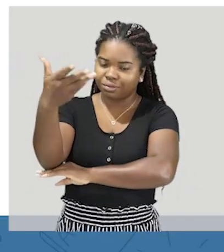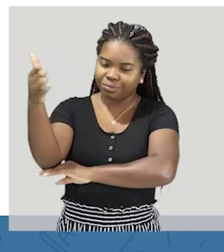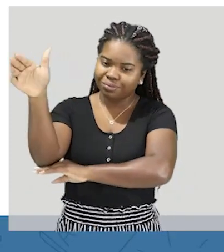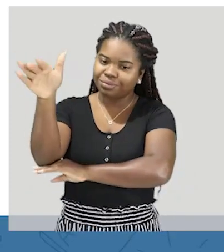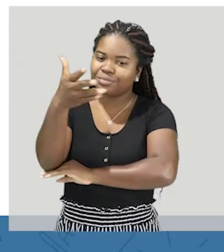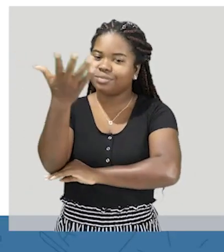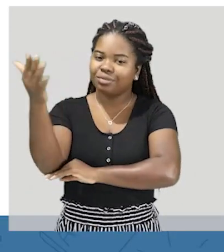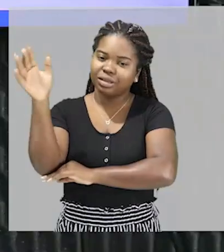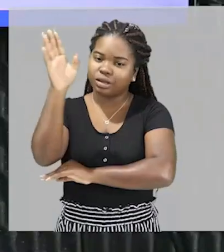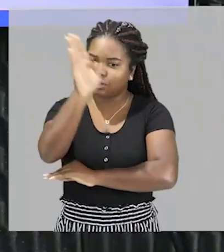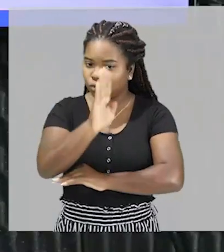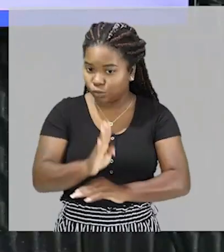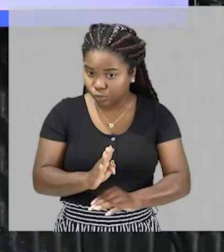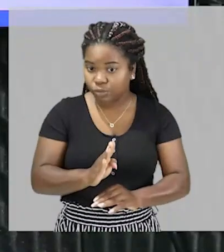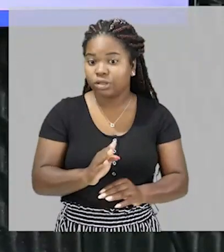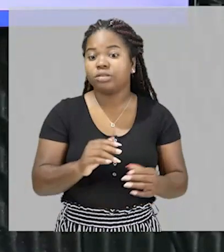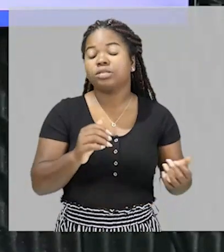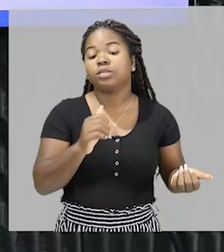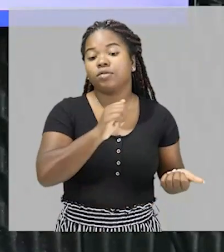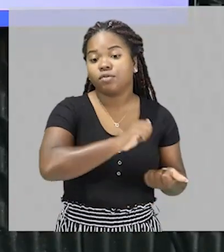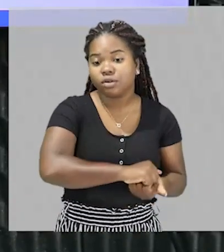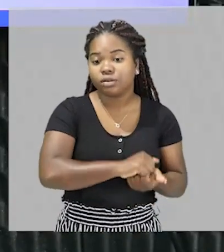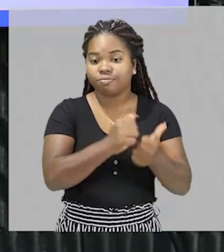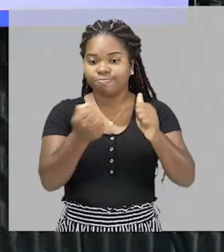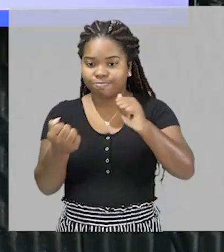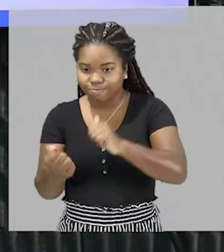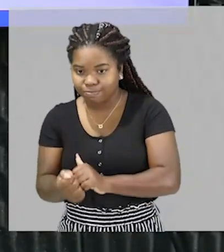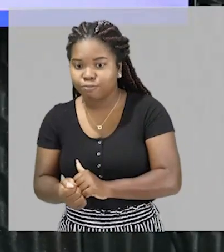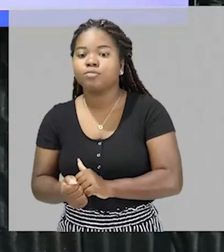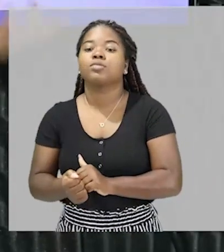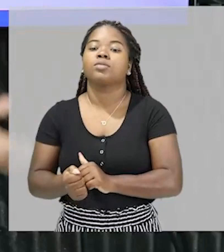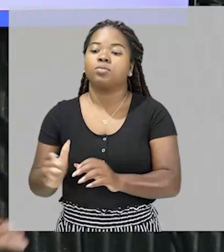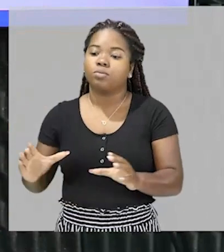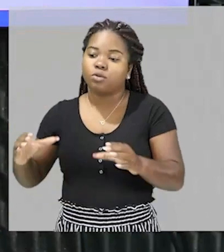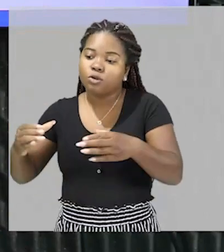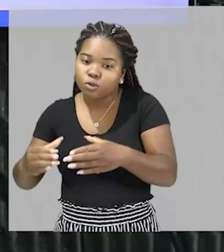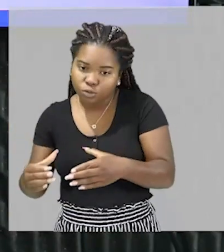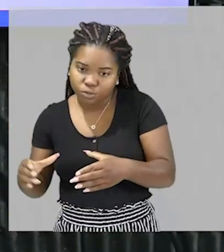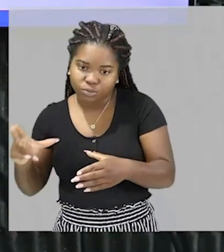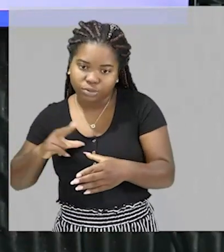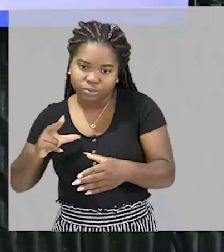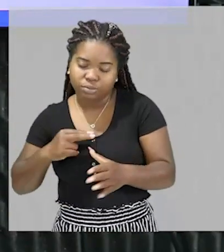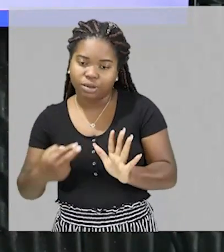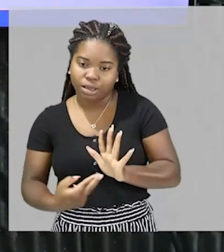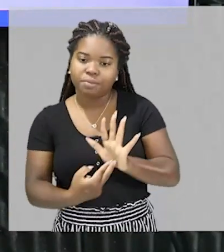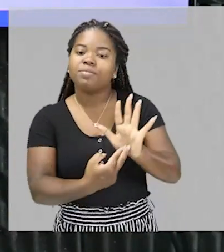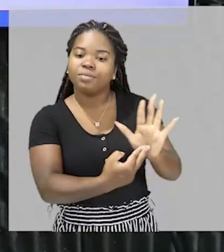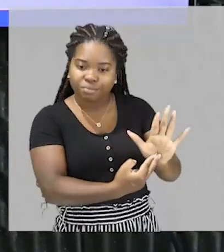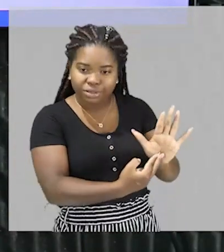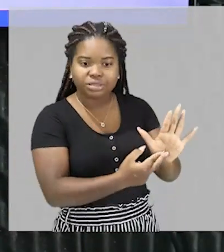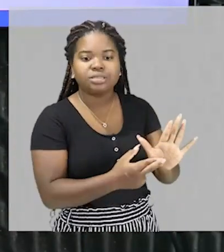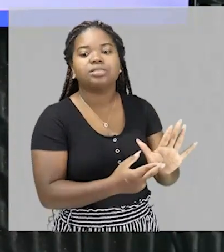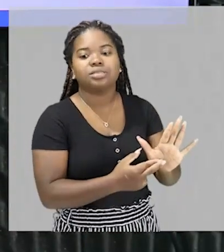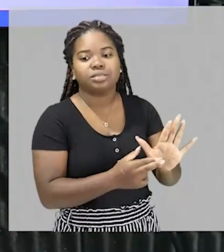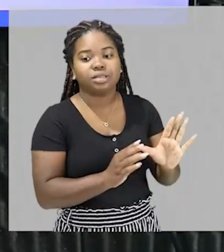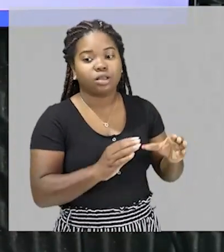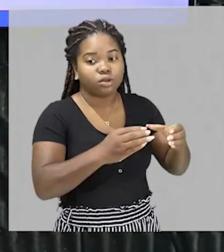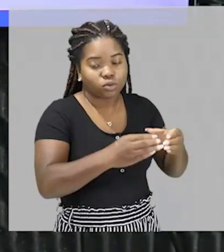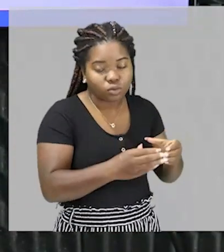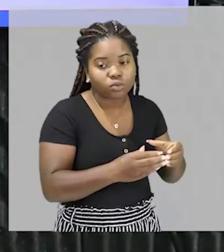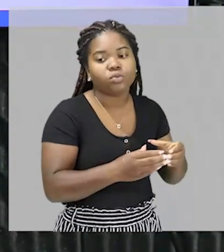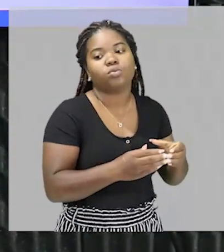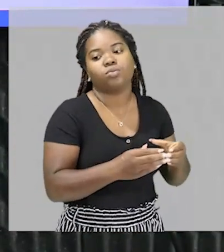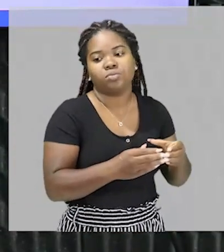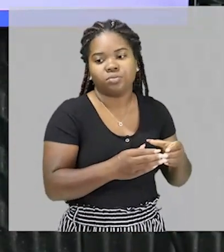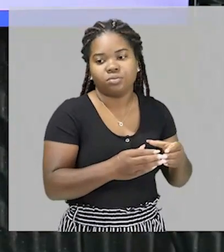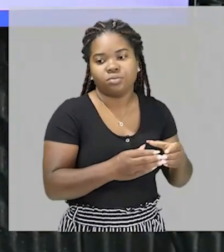apropriadas por grupos específicos para representar estruturas político-partidárias. Bom, fica bem claro, eu não vou entrar no